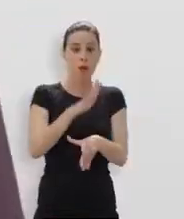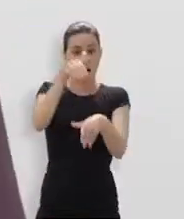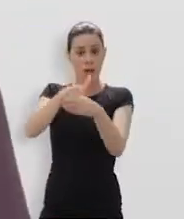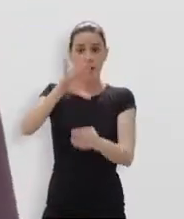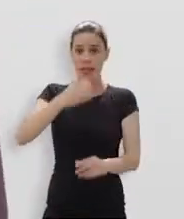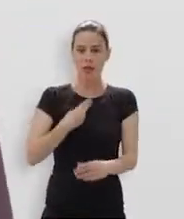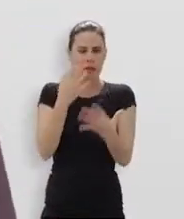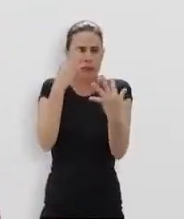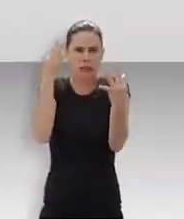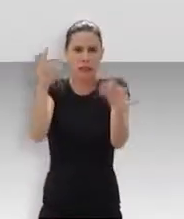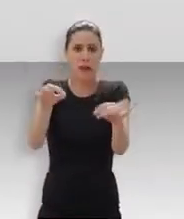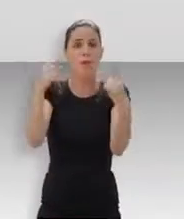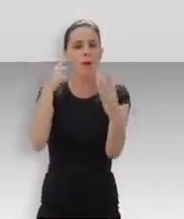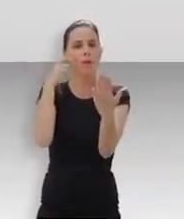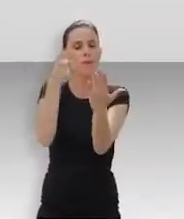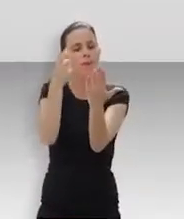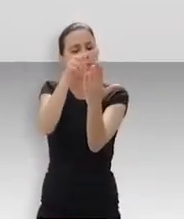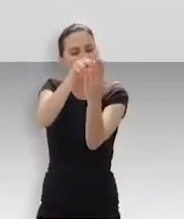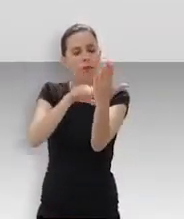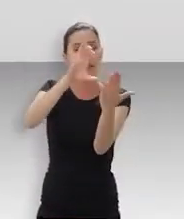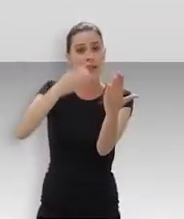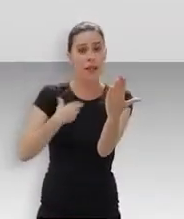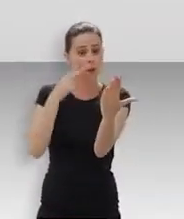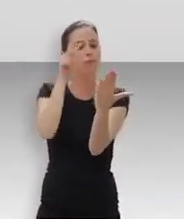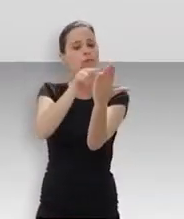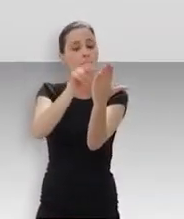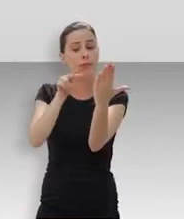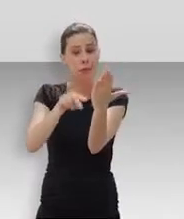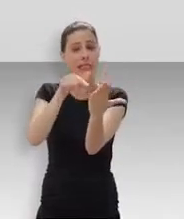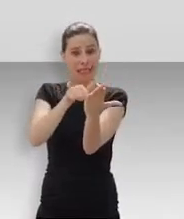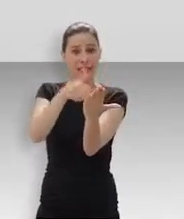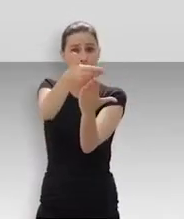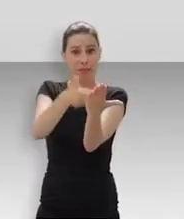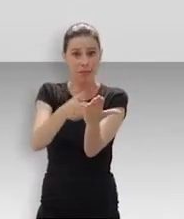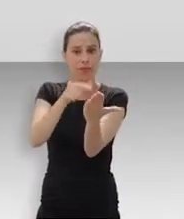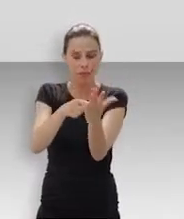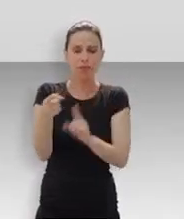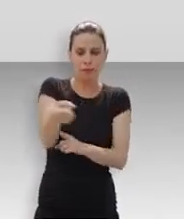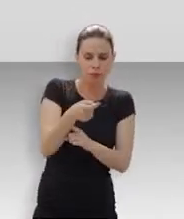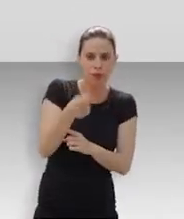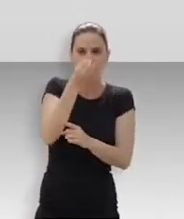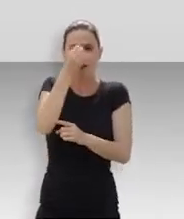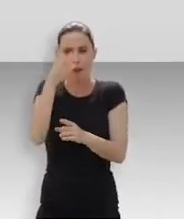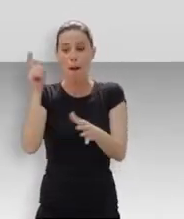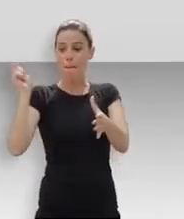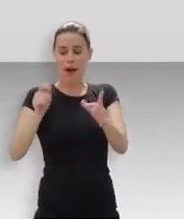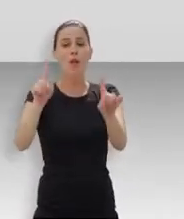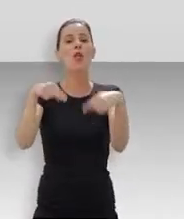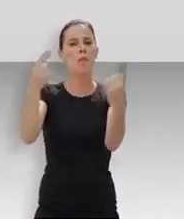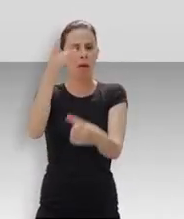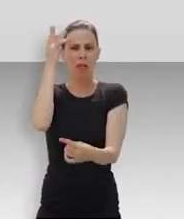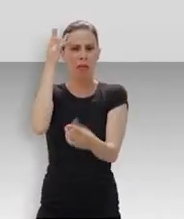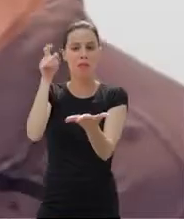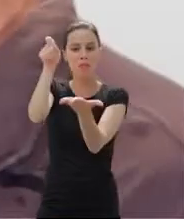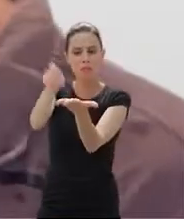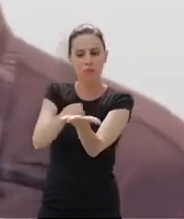vou dar seria o é simples basta procurar replicação democrática unitária no boletim de voto a foice eo martelo o girassol e